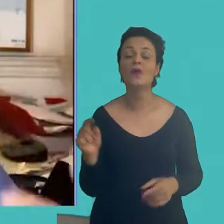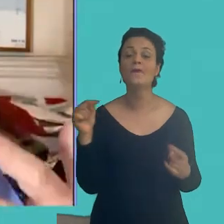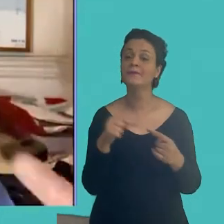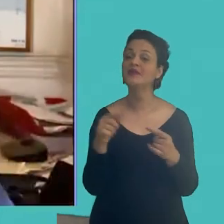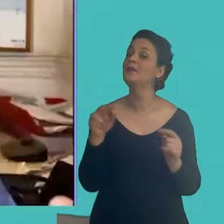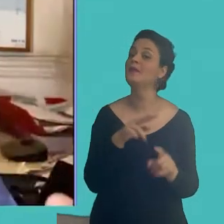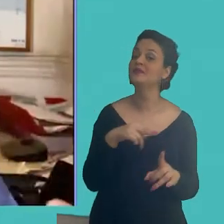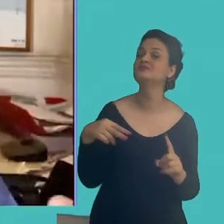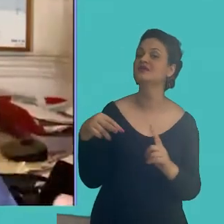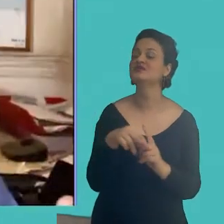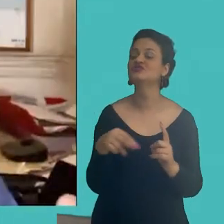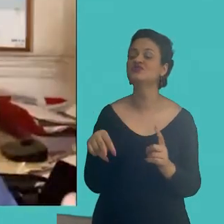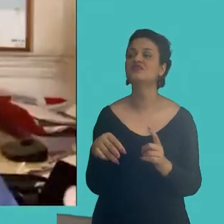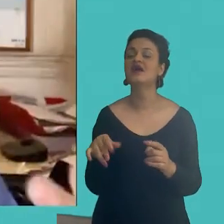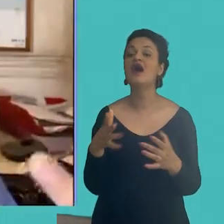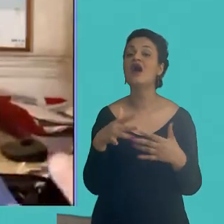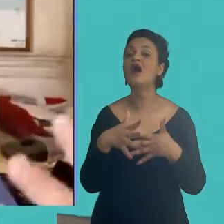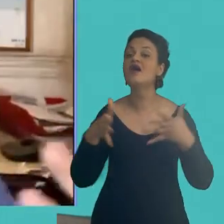muito mais ampla,